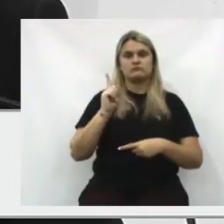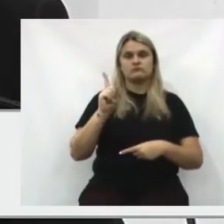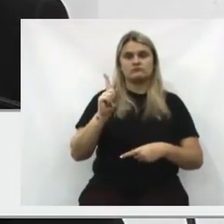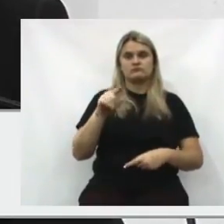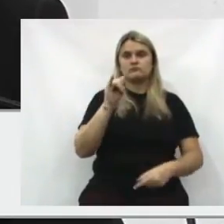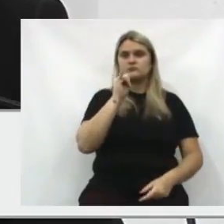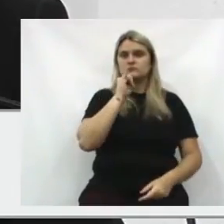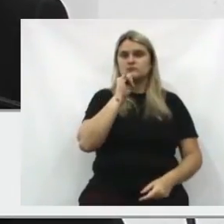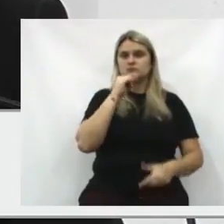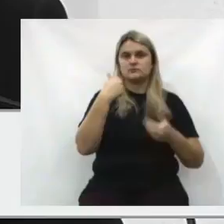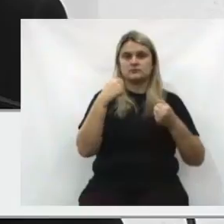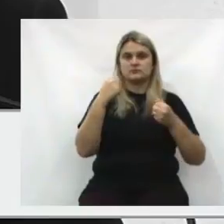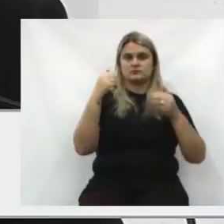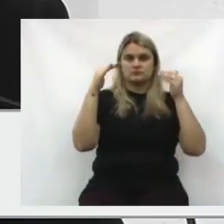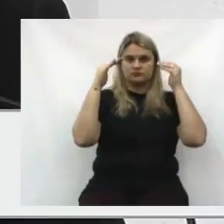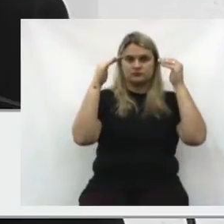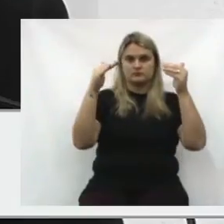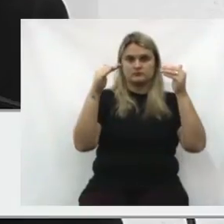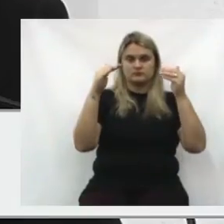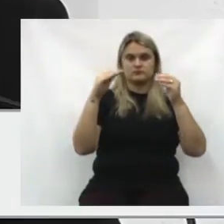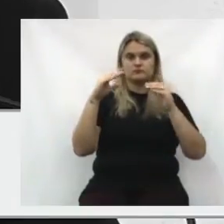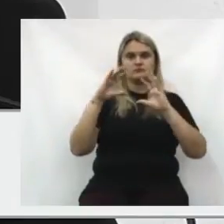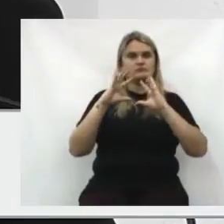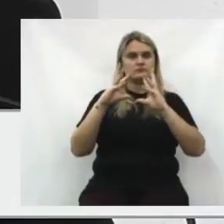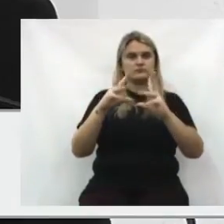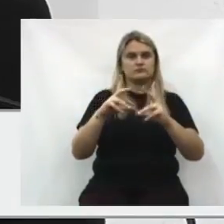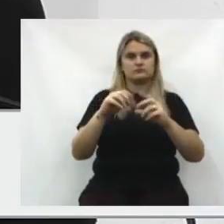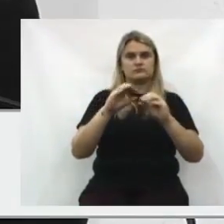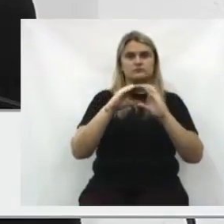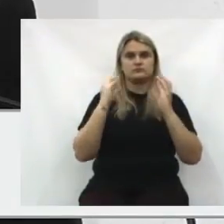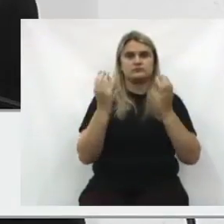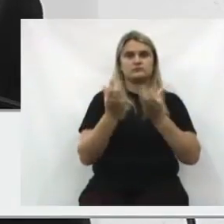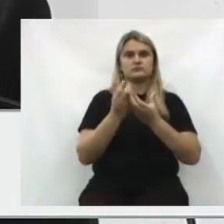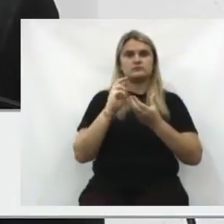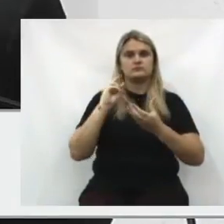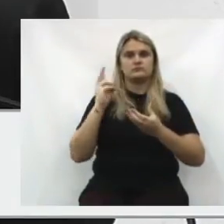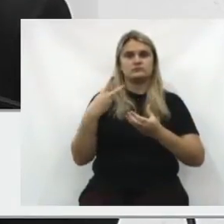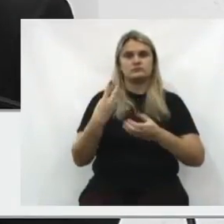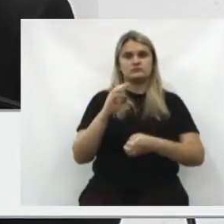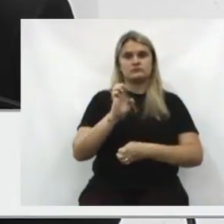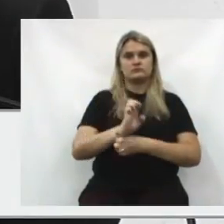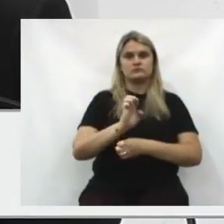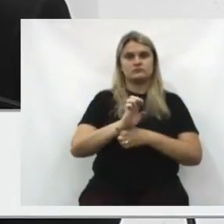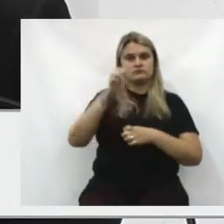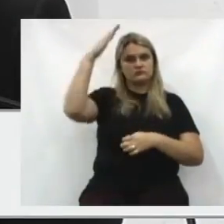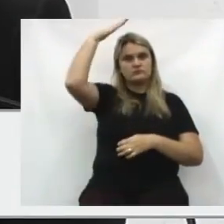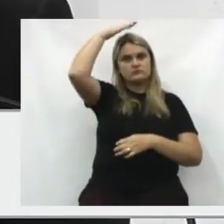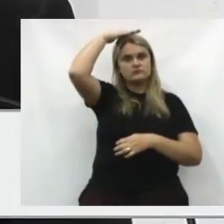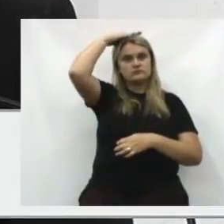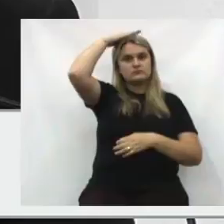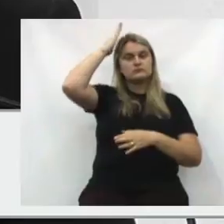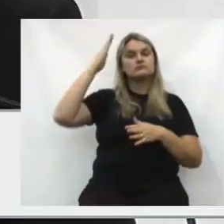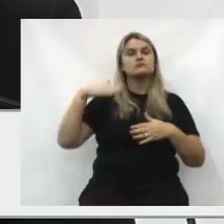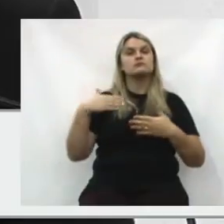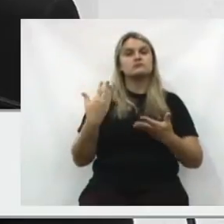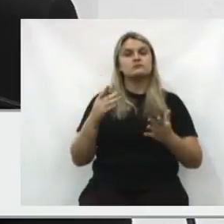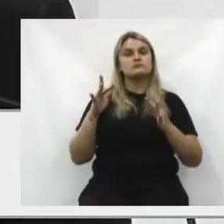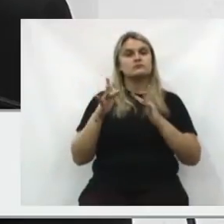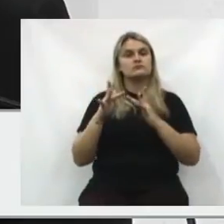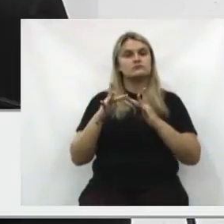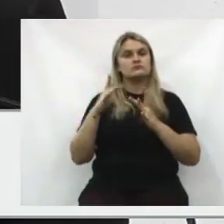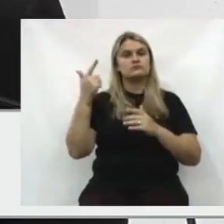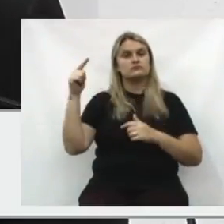seria uma dos exemplos a serem seguidos pelas demais câmaras de vereadores dos outros